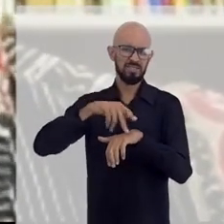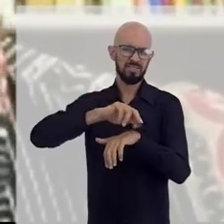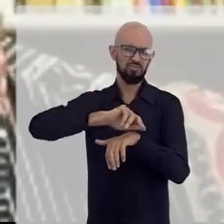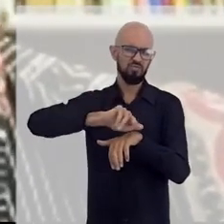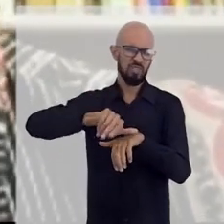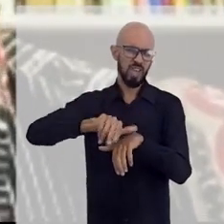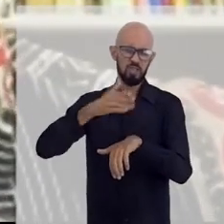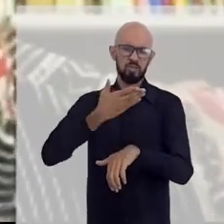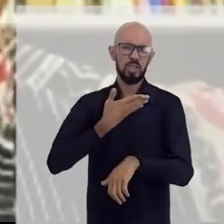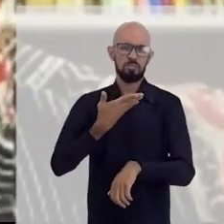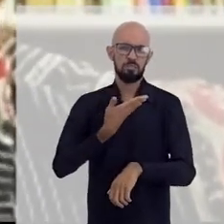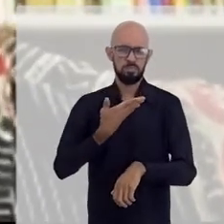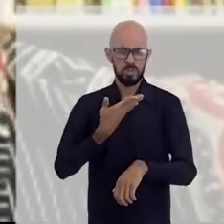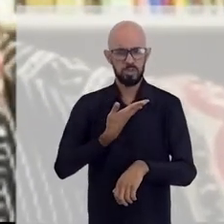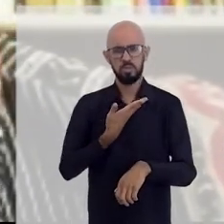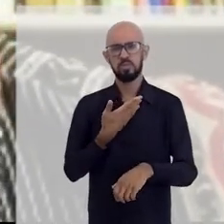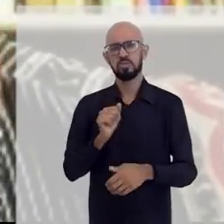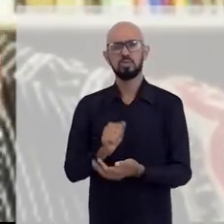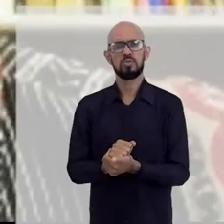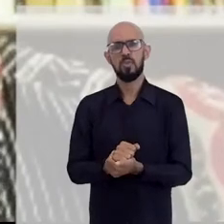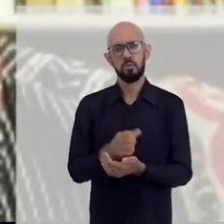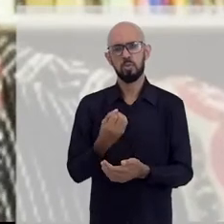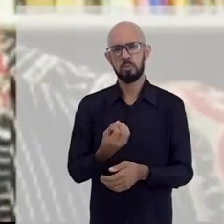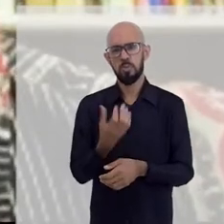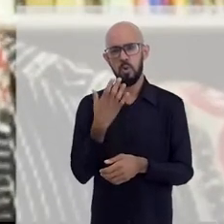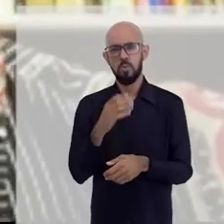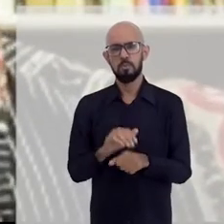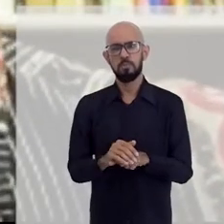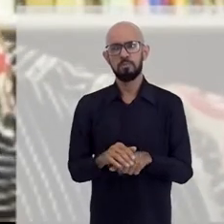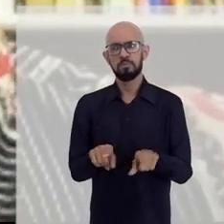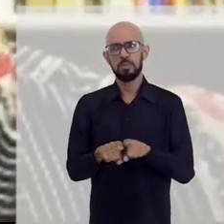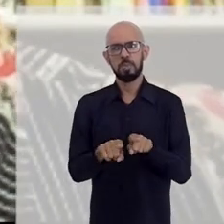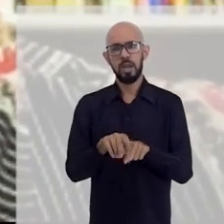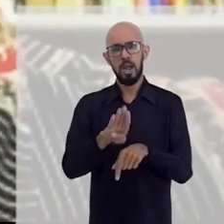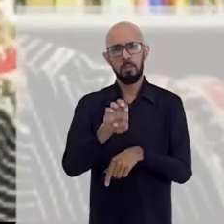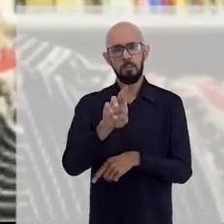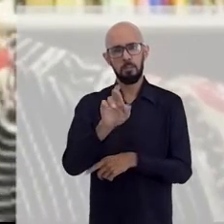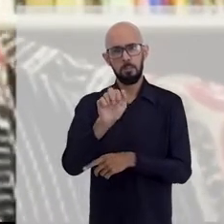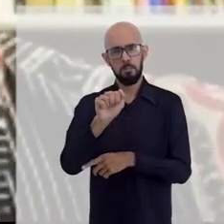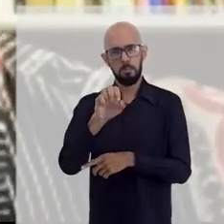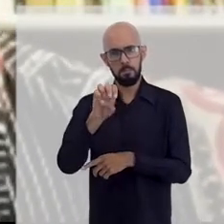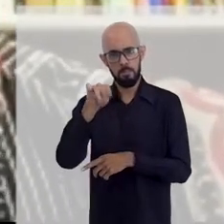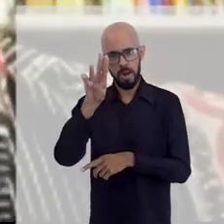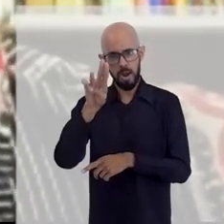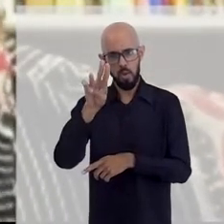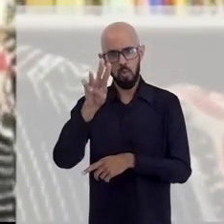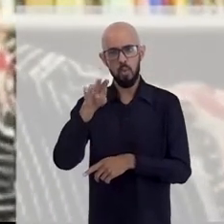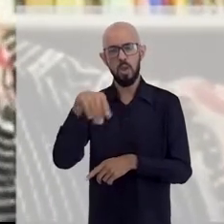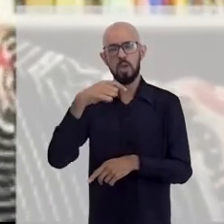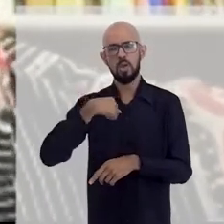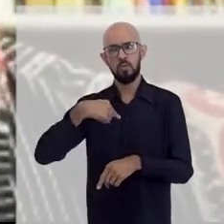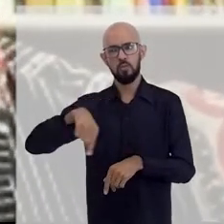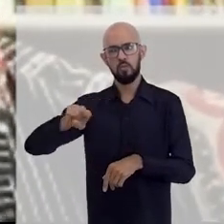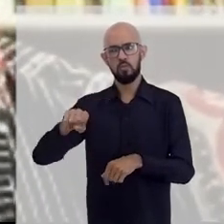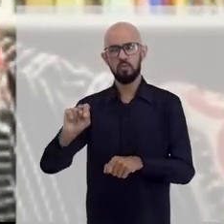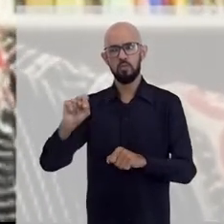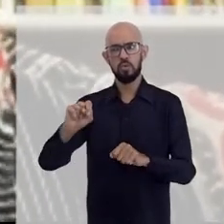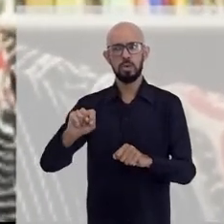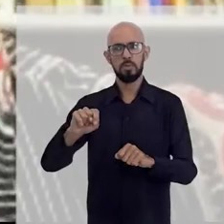com quem eu dividia salas, enfim. Foi muito rica. E na Brown, eu fui num programa